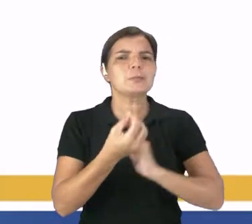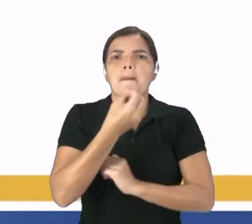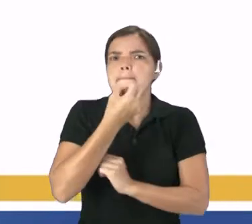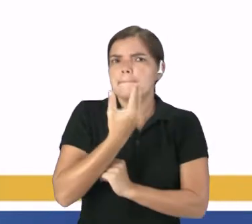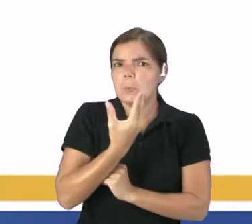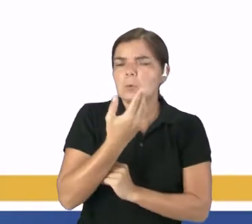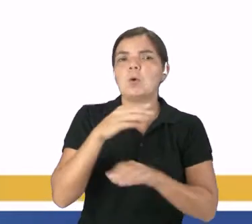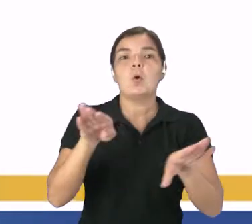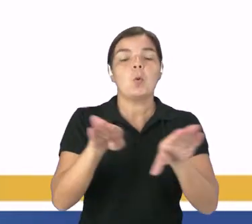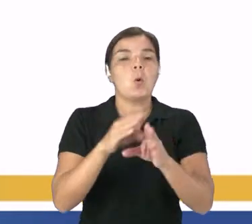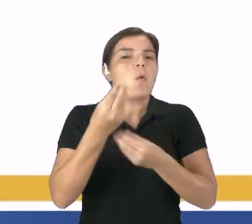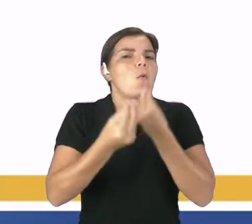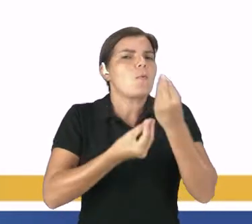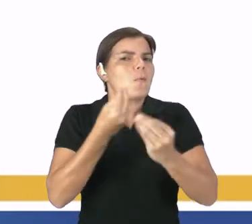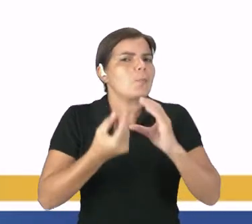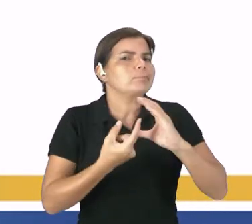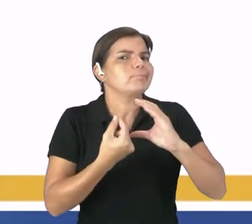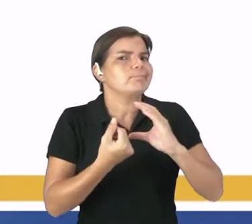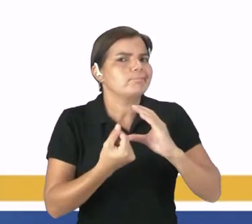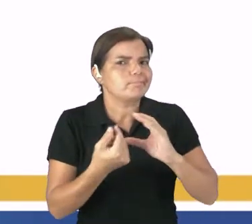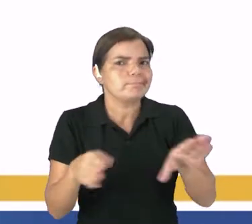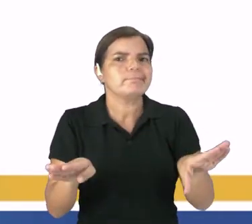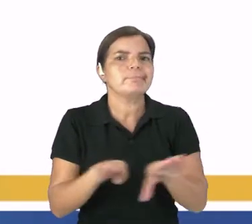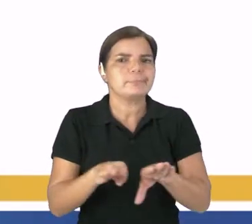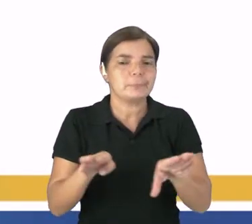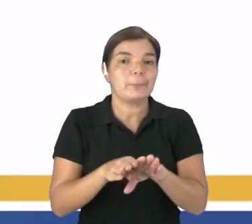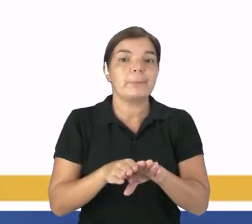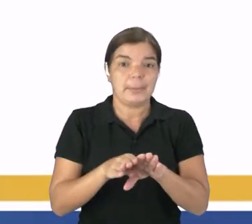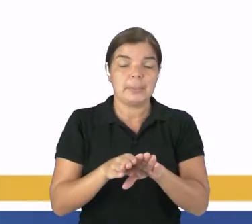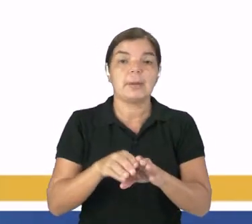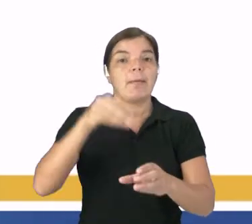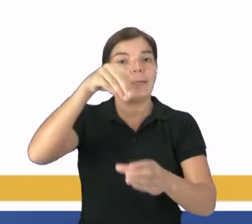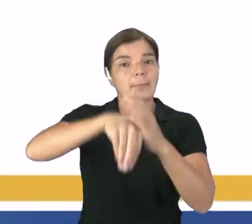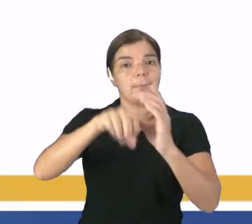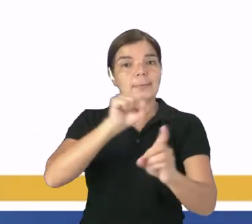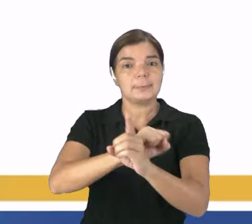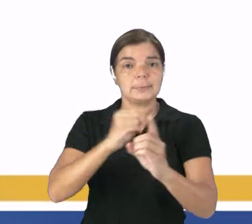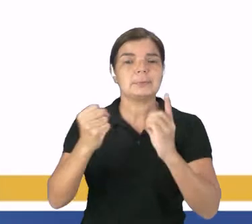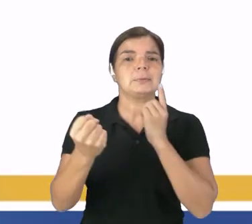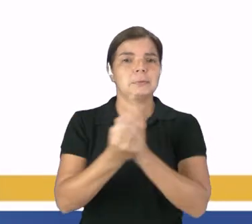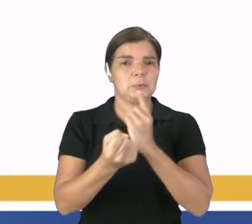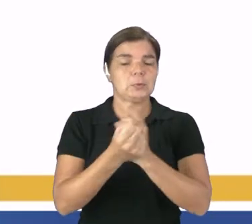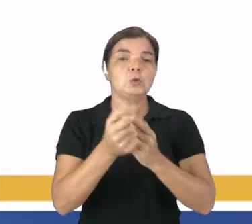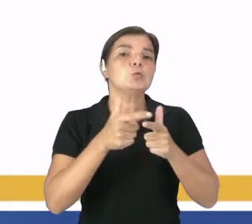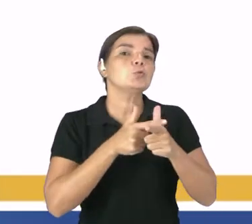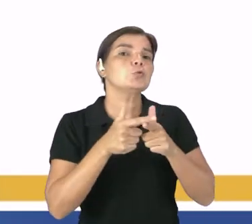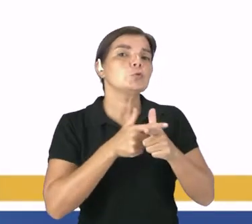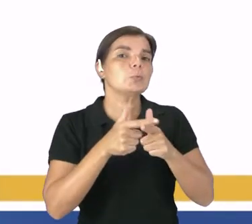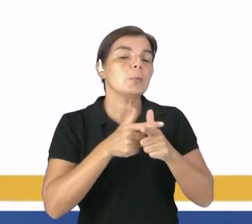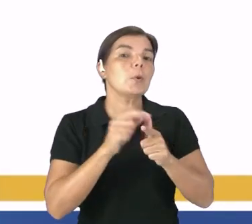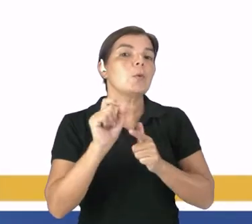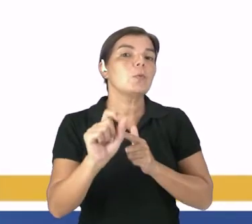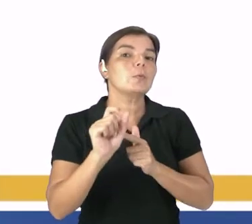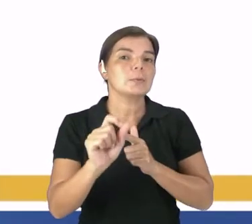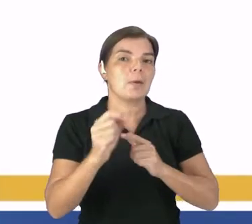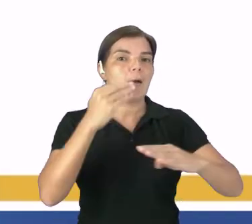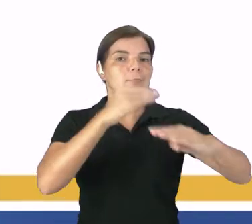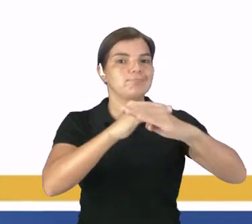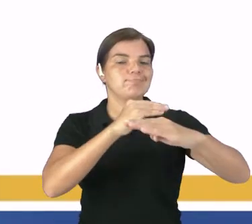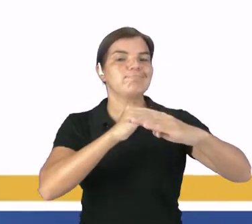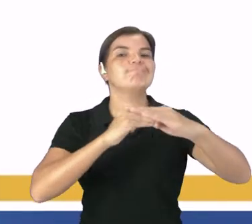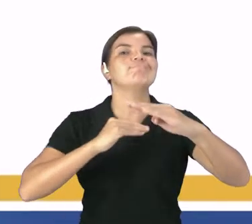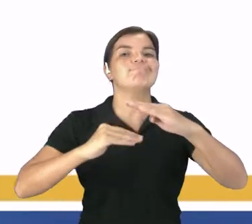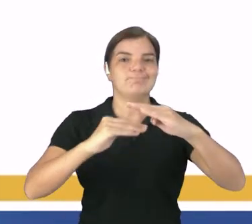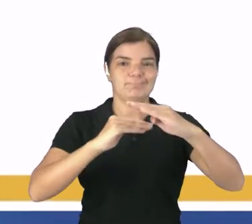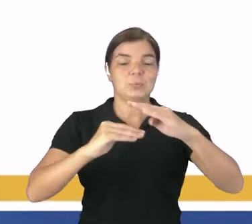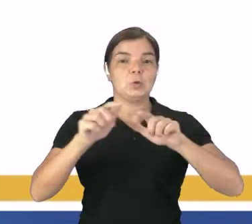é realmente bom, sobre como que o capitalismo ele funciona na nossa sociedade. E um desses fatores vai ser a